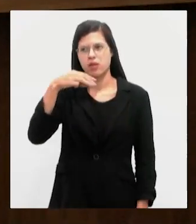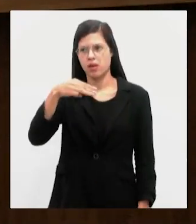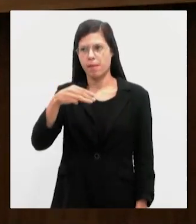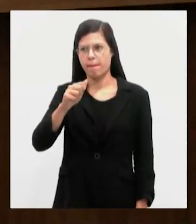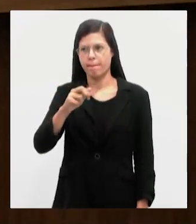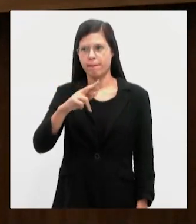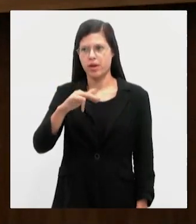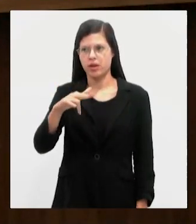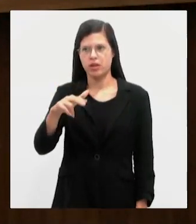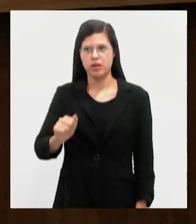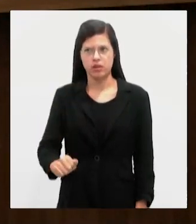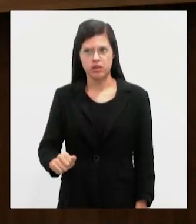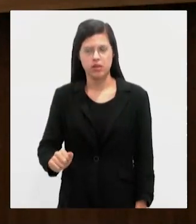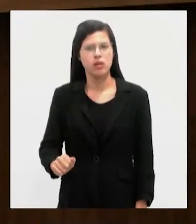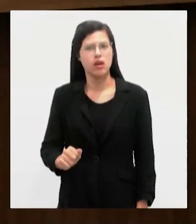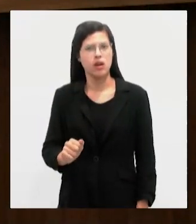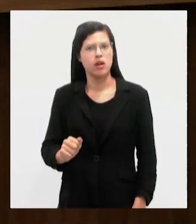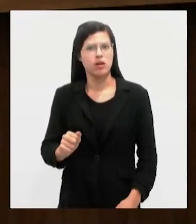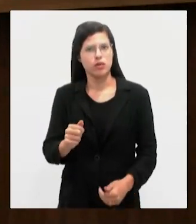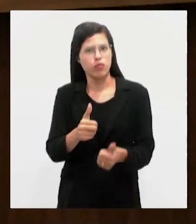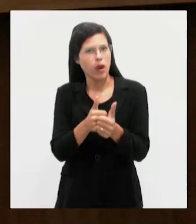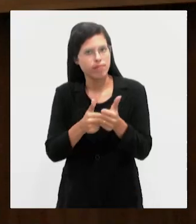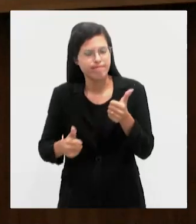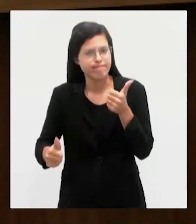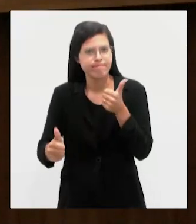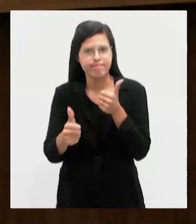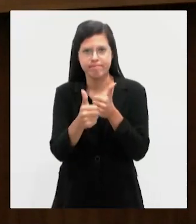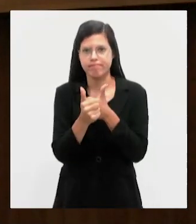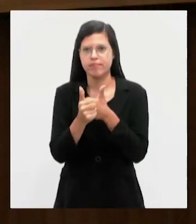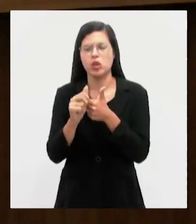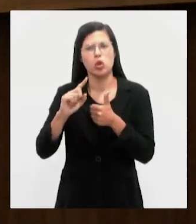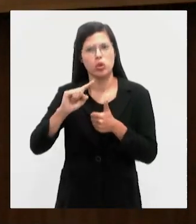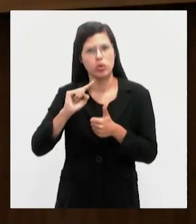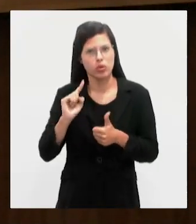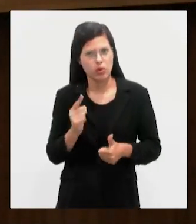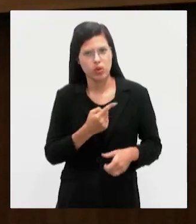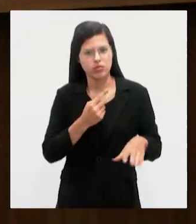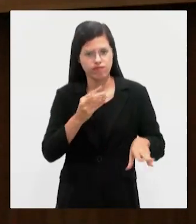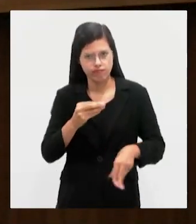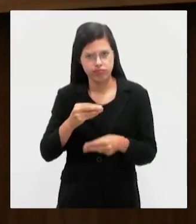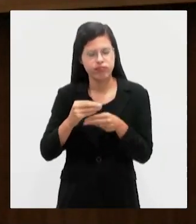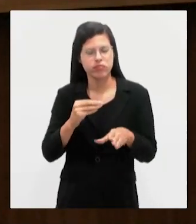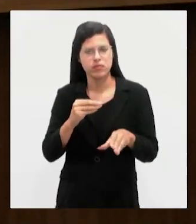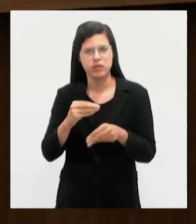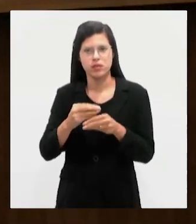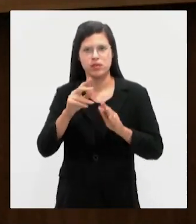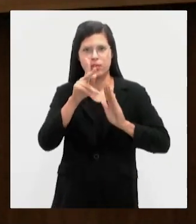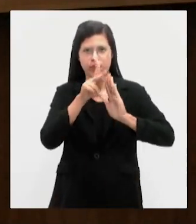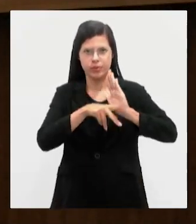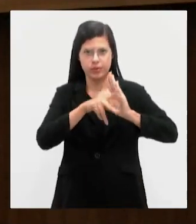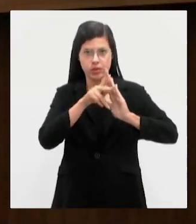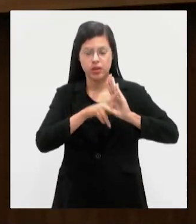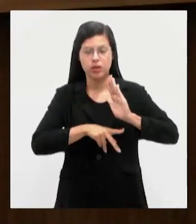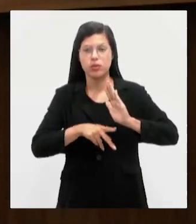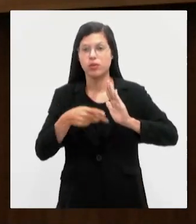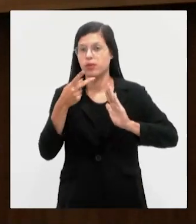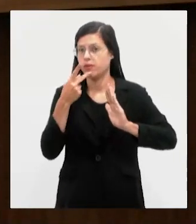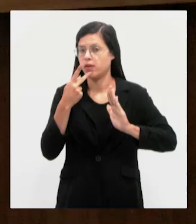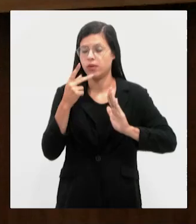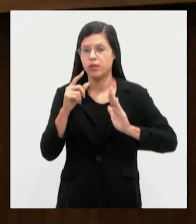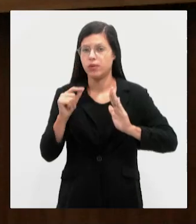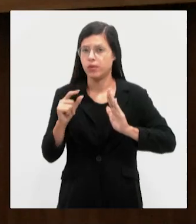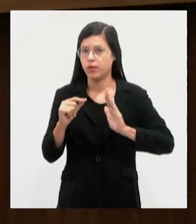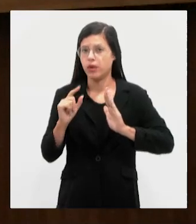MST, que foi a precursora e nós fomos nos incorporando a esse projeto, eu lhe digo o seguinte,